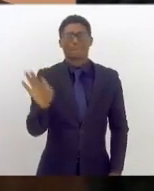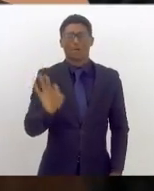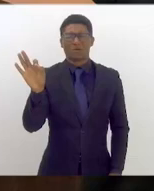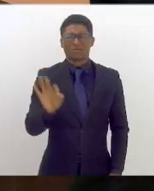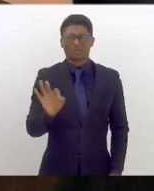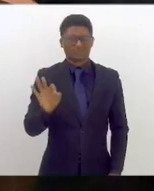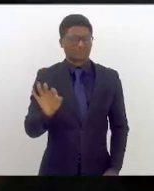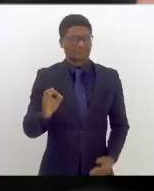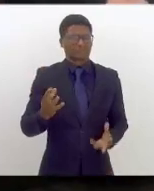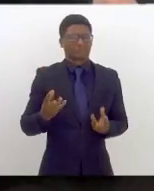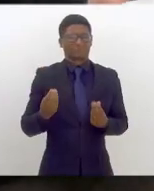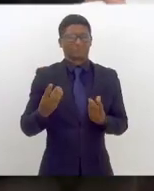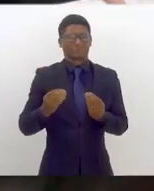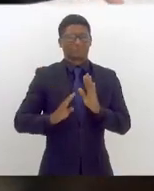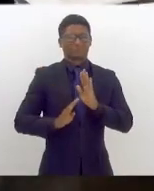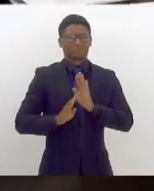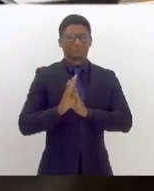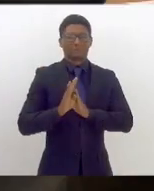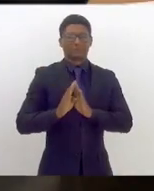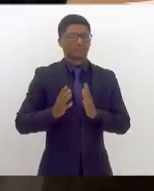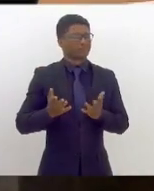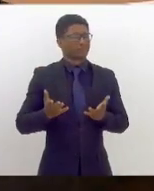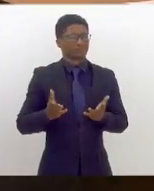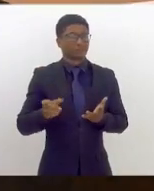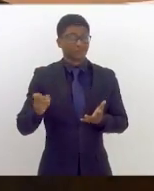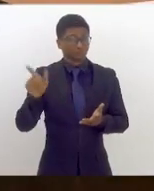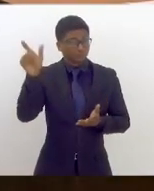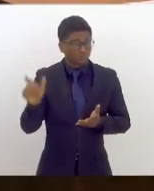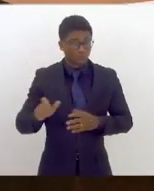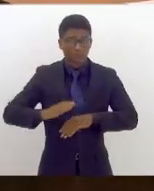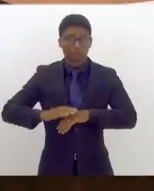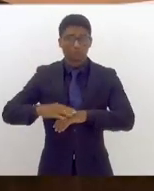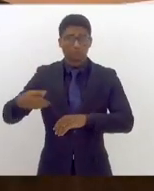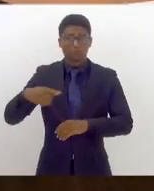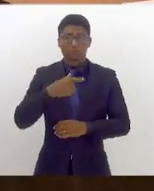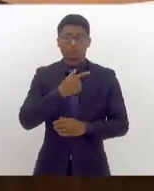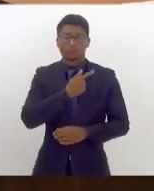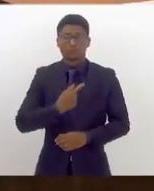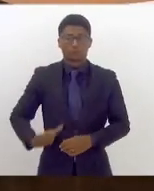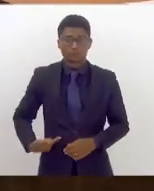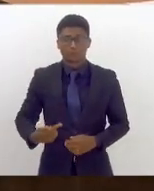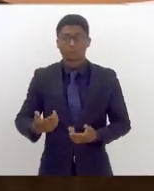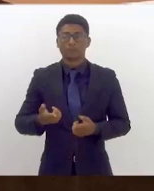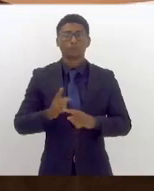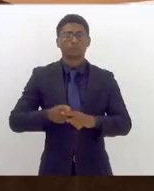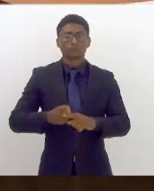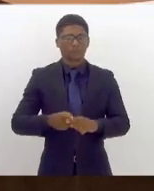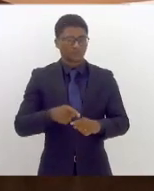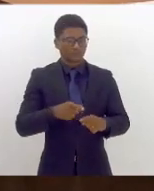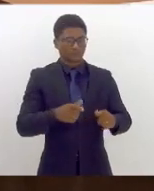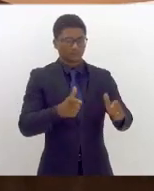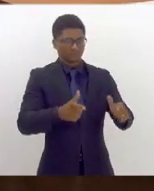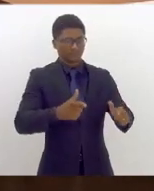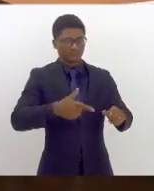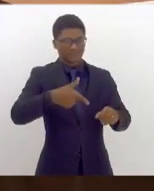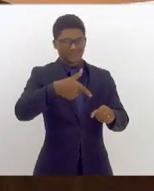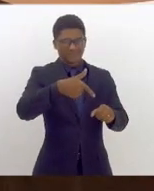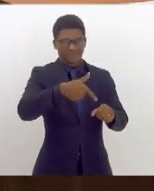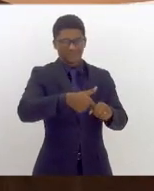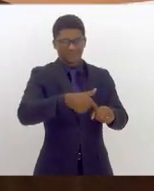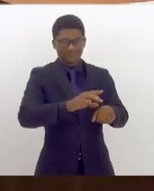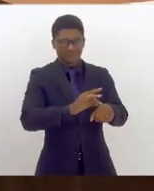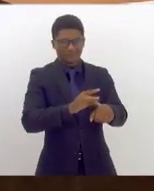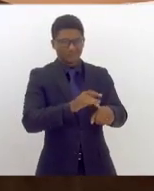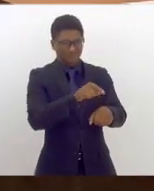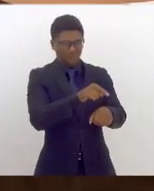porque não diferenciava os Poços produtores de petróleo que pagam participação